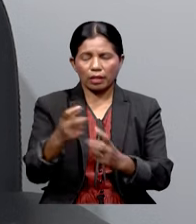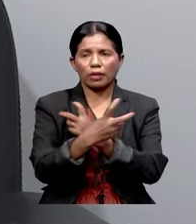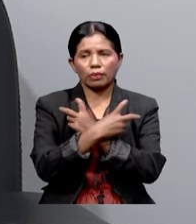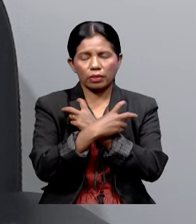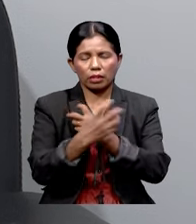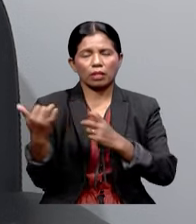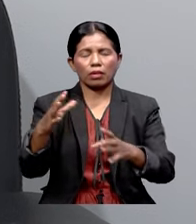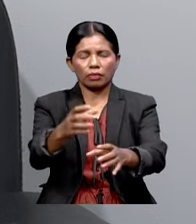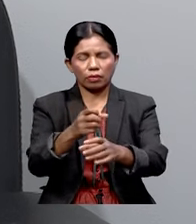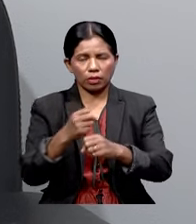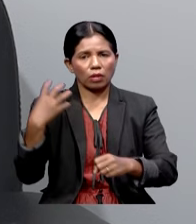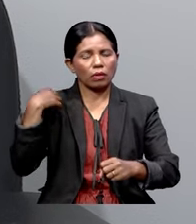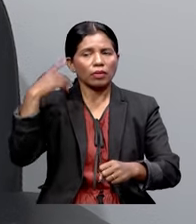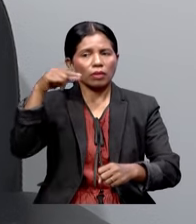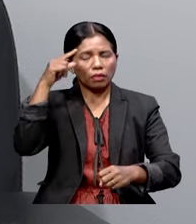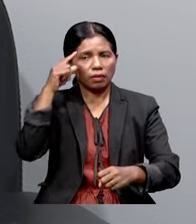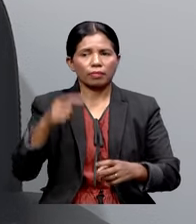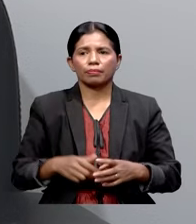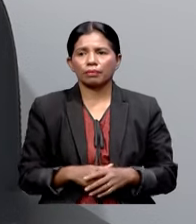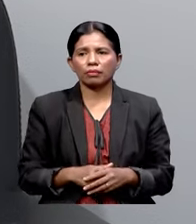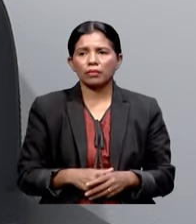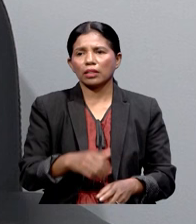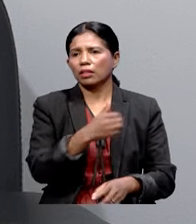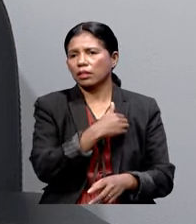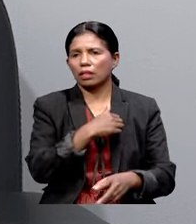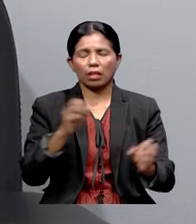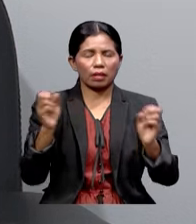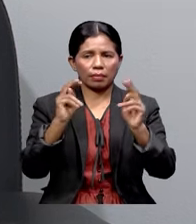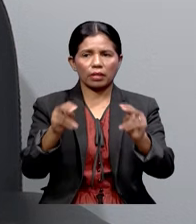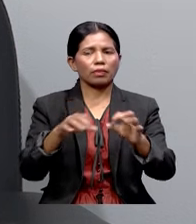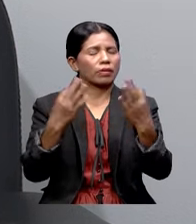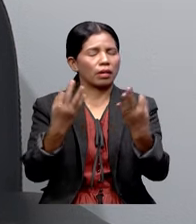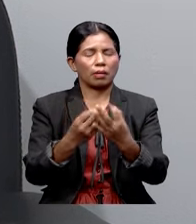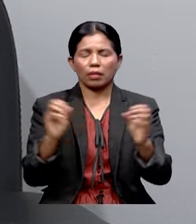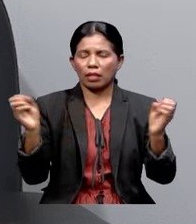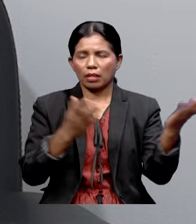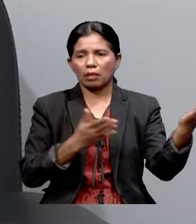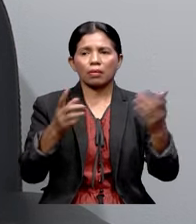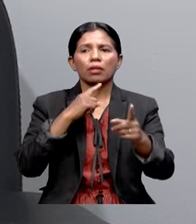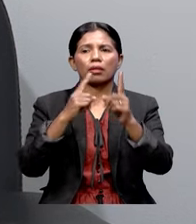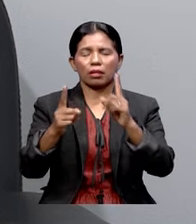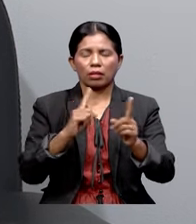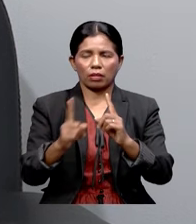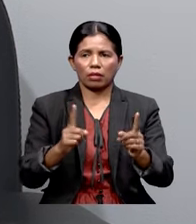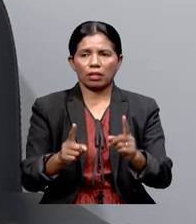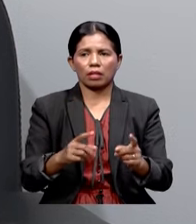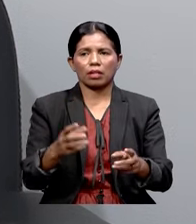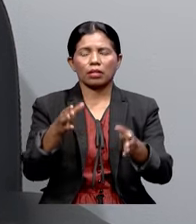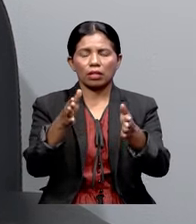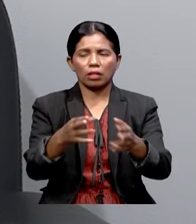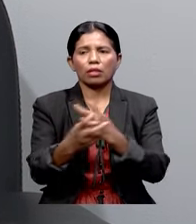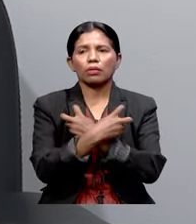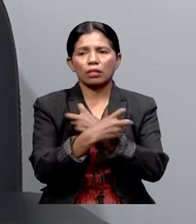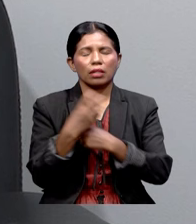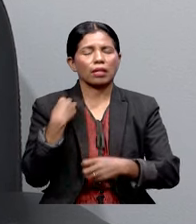fotia palasa do governo e sim la precisa tamo familia ida la mai requere dia la rui entre ruin sira koi hada en bana